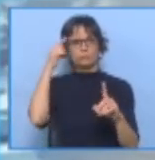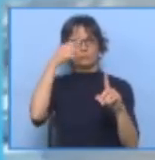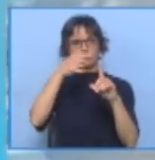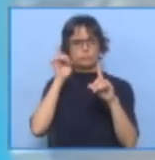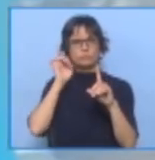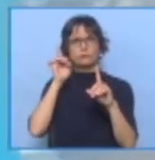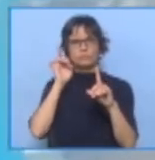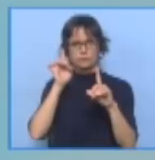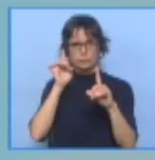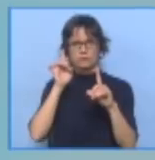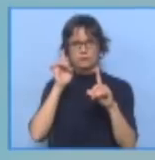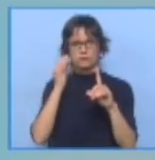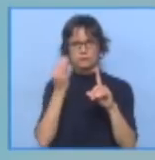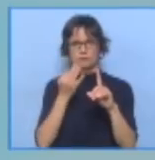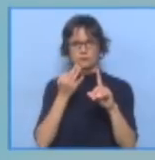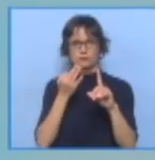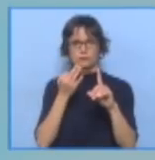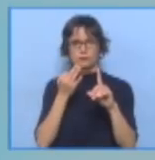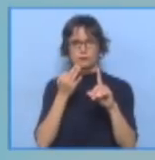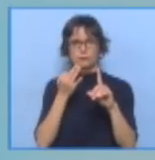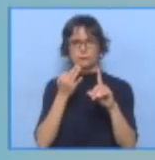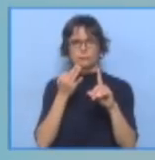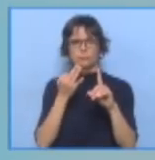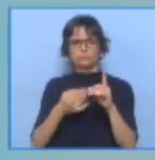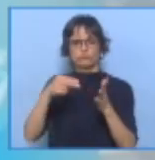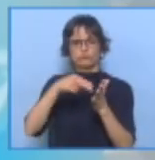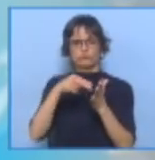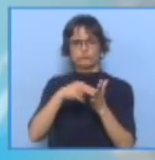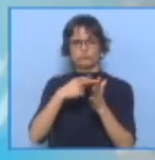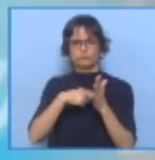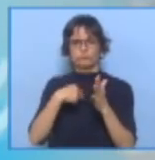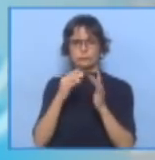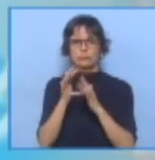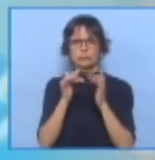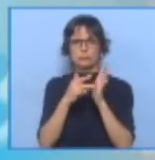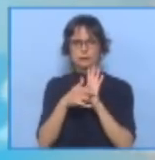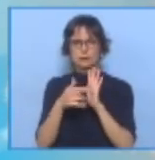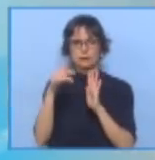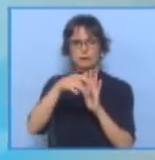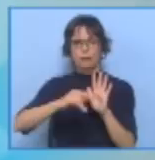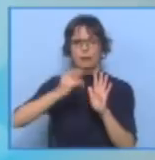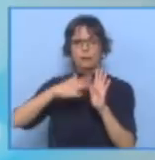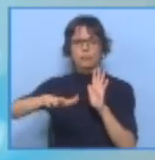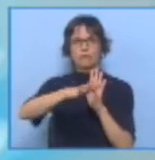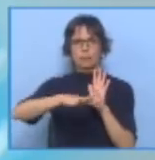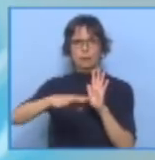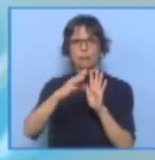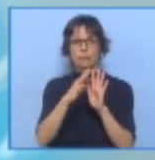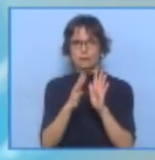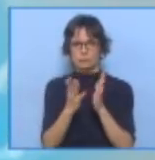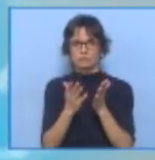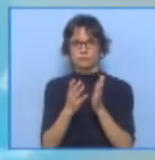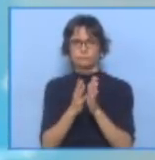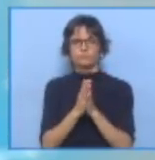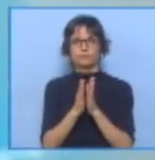no centro, o objetivo, a questão da presença cristã na Terra de Jesus, na Terra Santa. Agora,